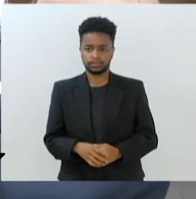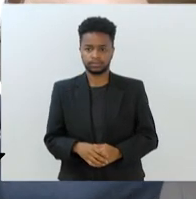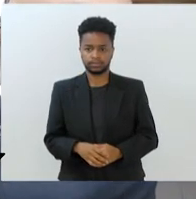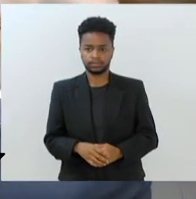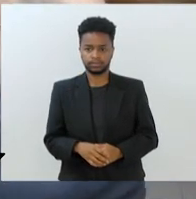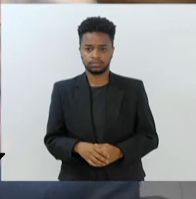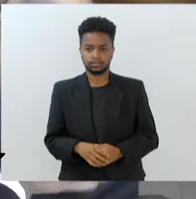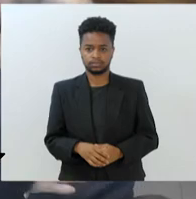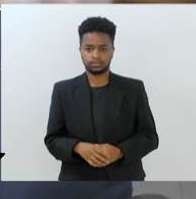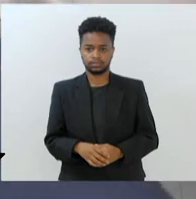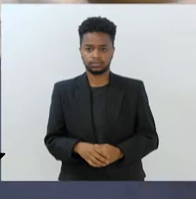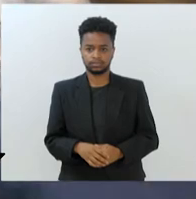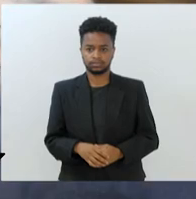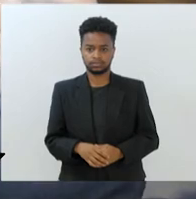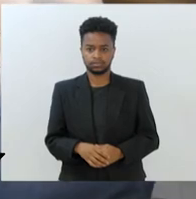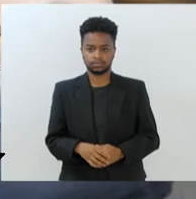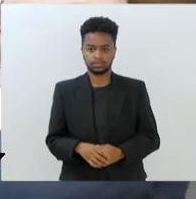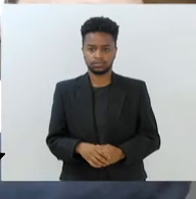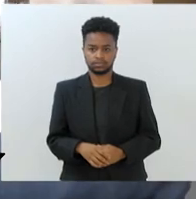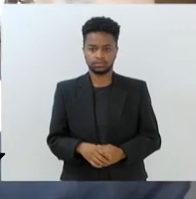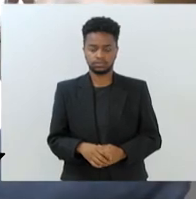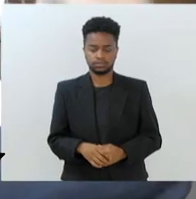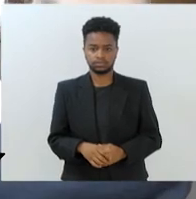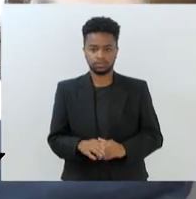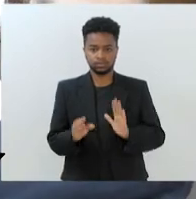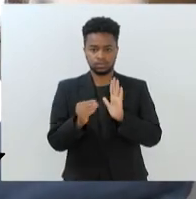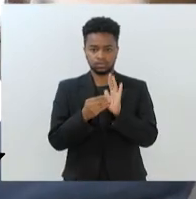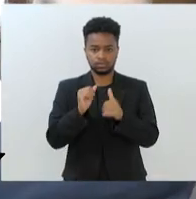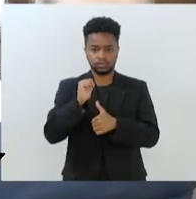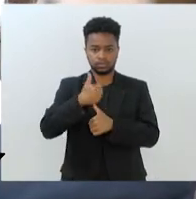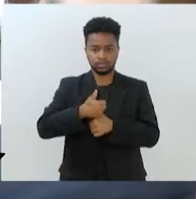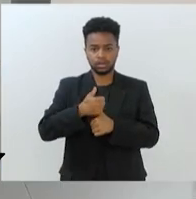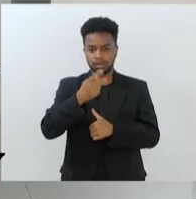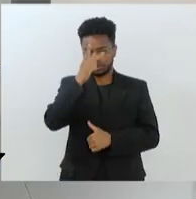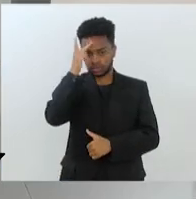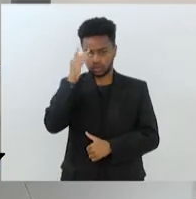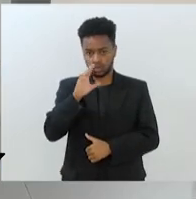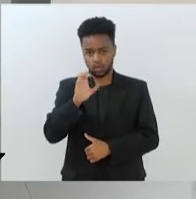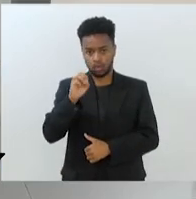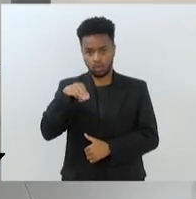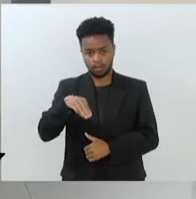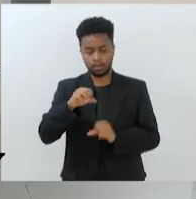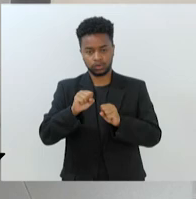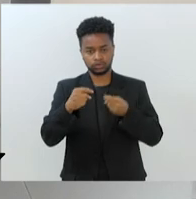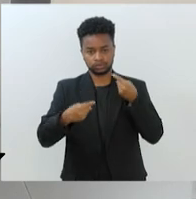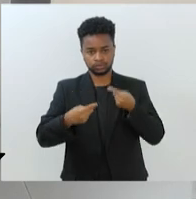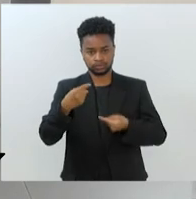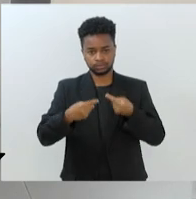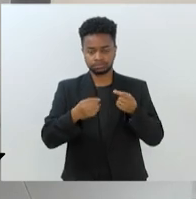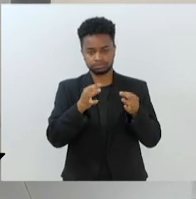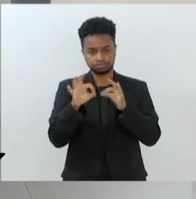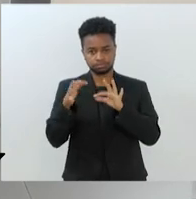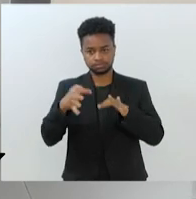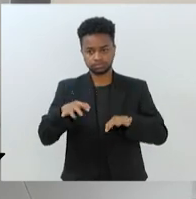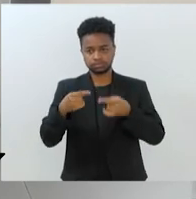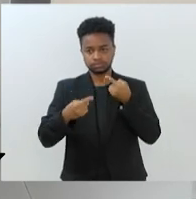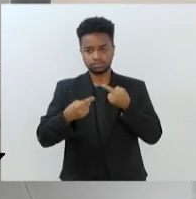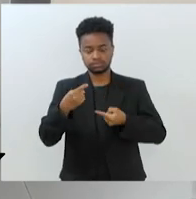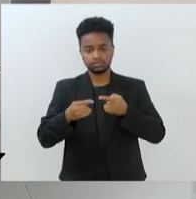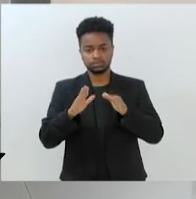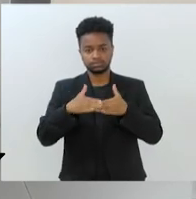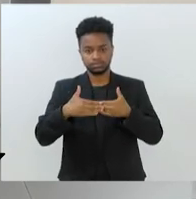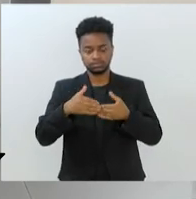Ela botou sim, responsáveis por pessoas com. Em discussão, não havendo quem queira discutir, encerrada a discussão,